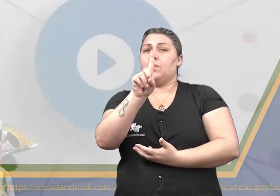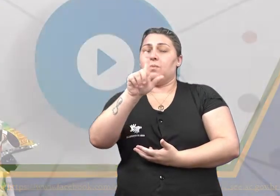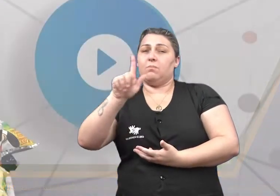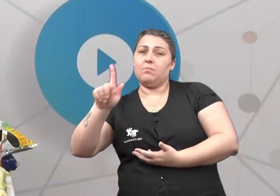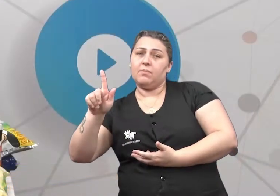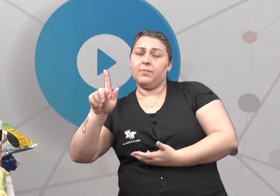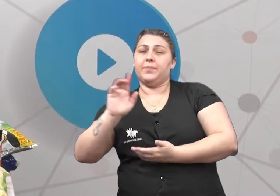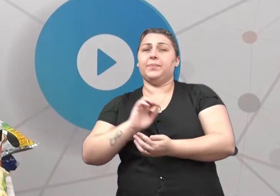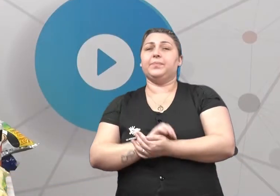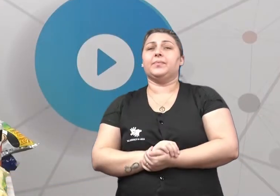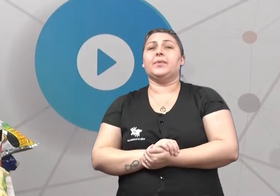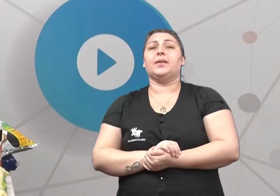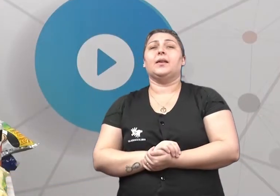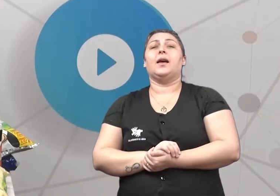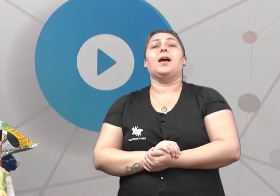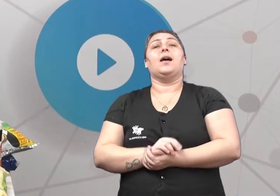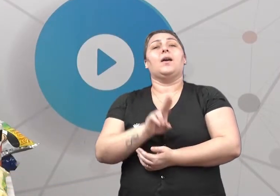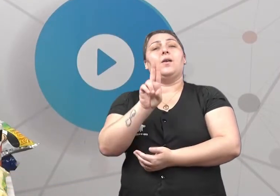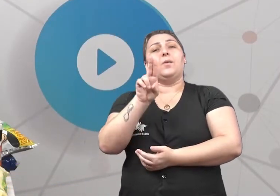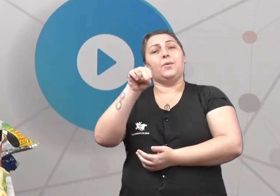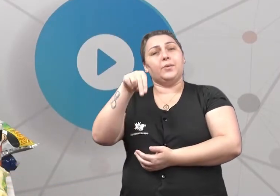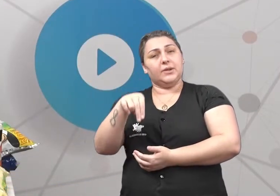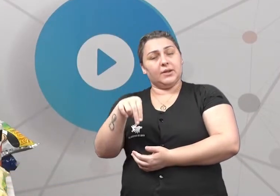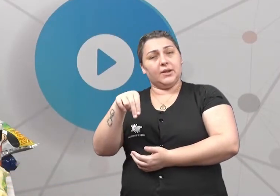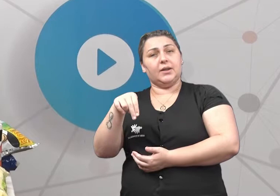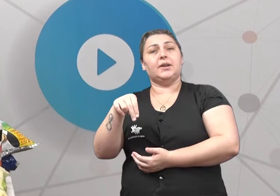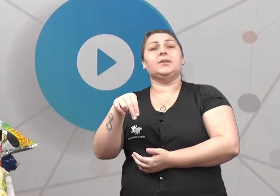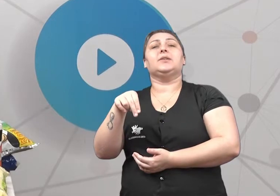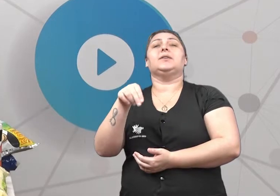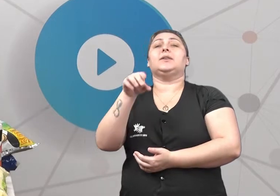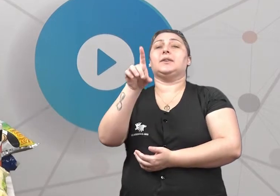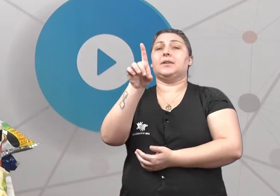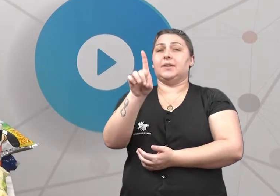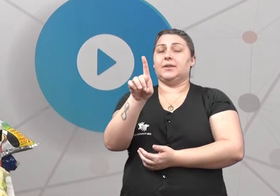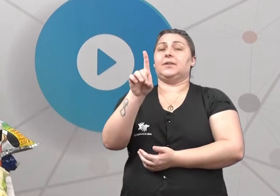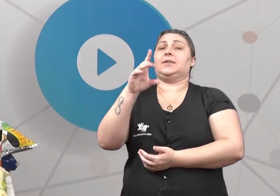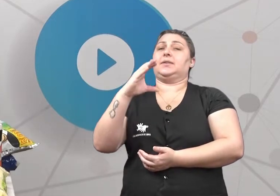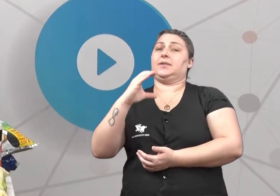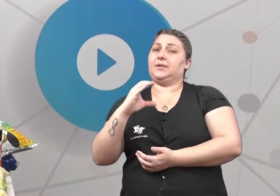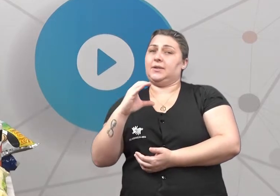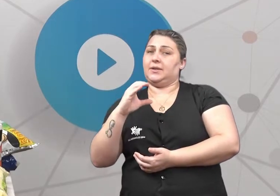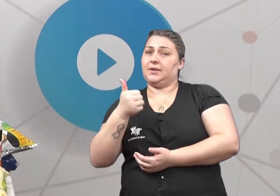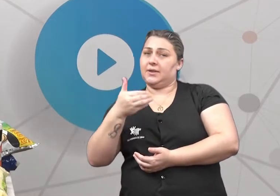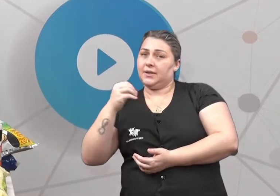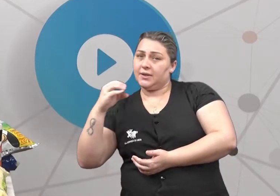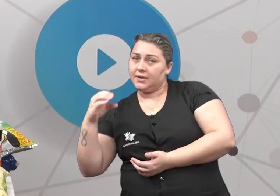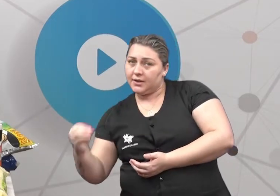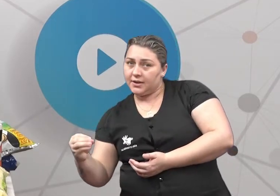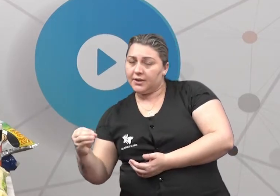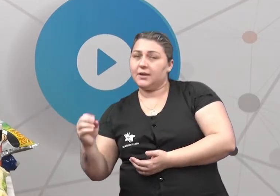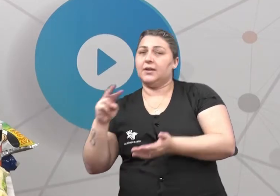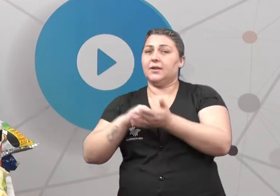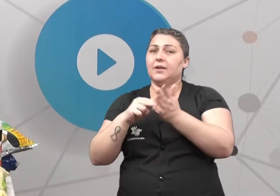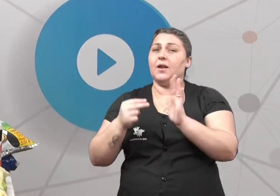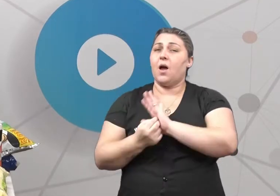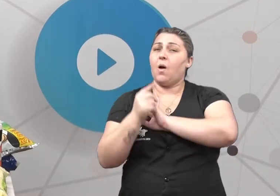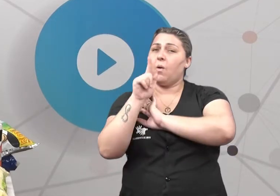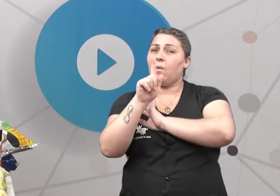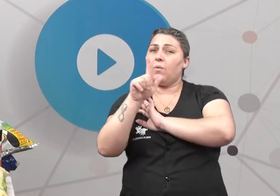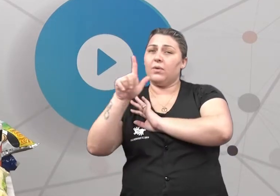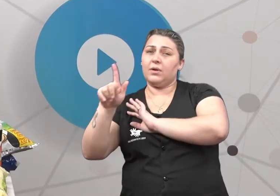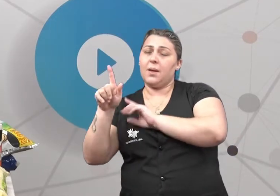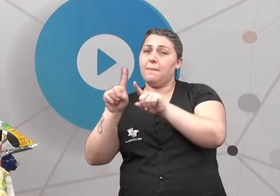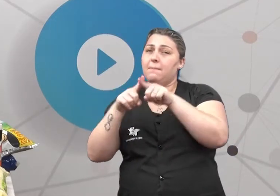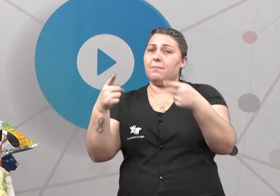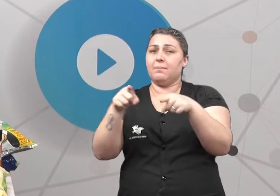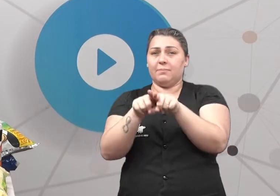fosse a unidade. Nós não temos unidade, dezenas e centena, então o grama corresponde a 1 grama. Mas